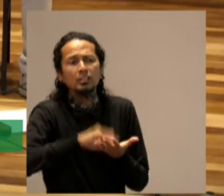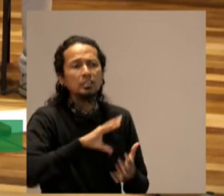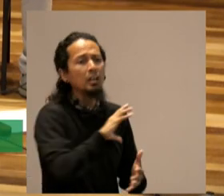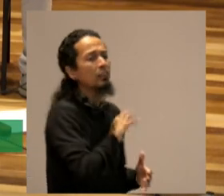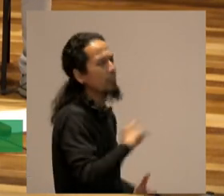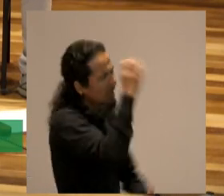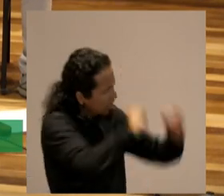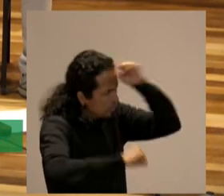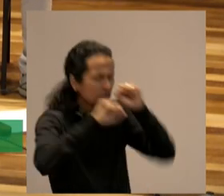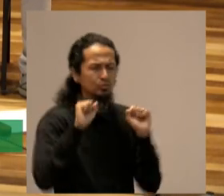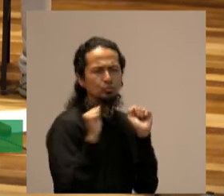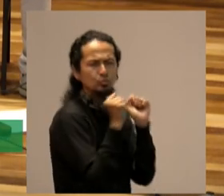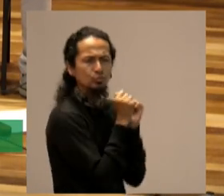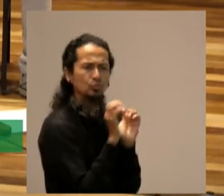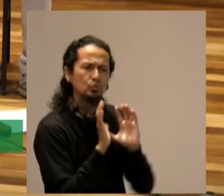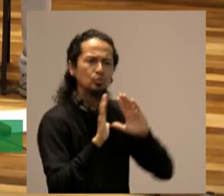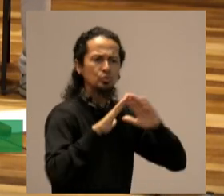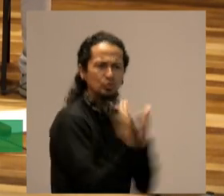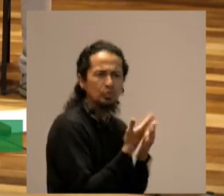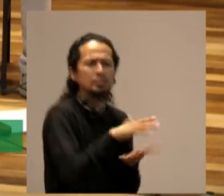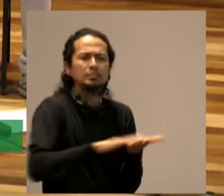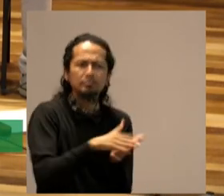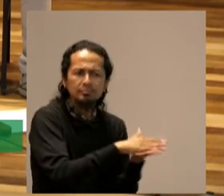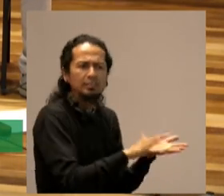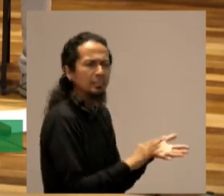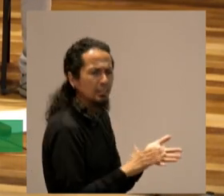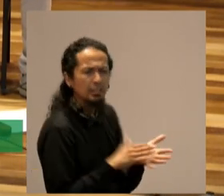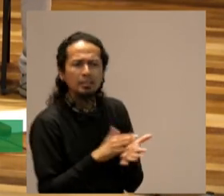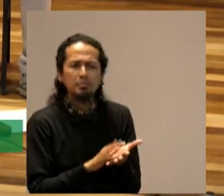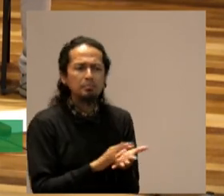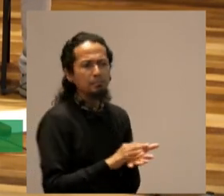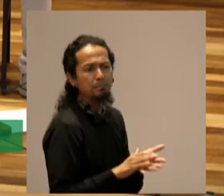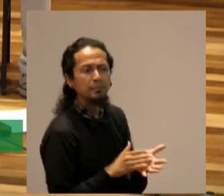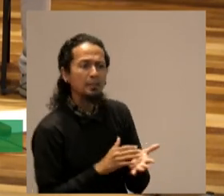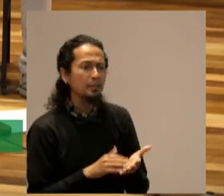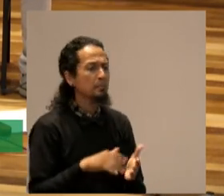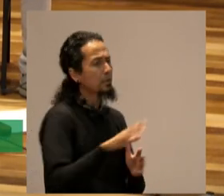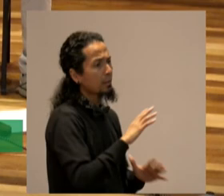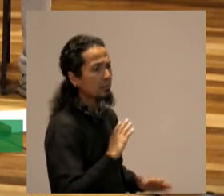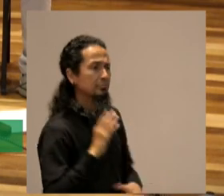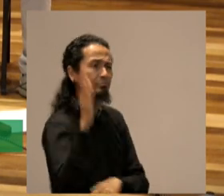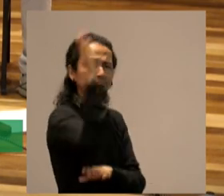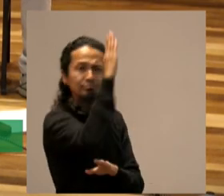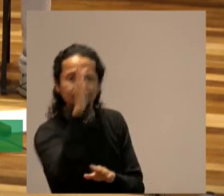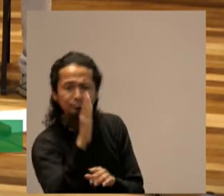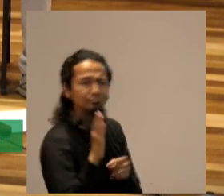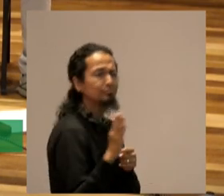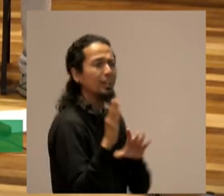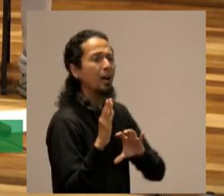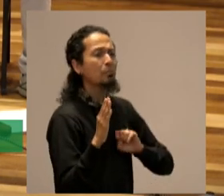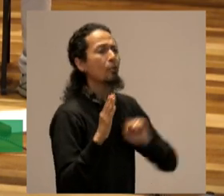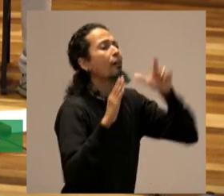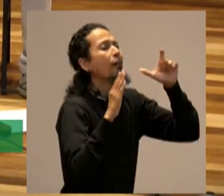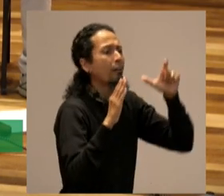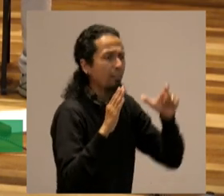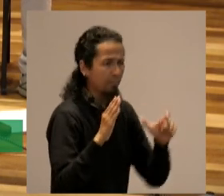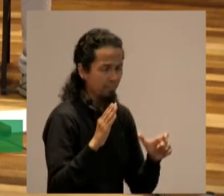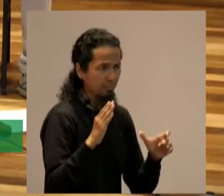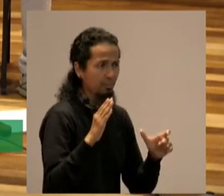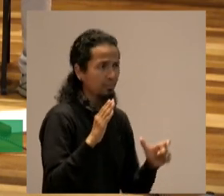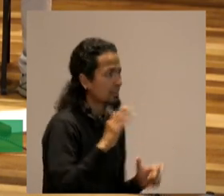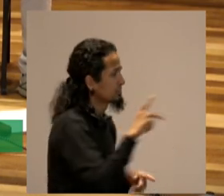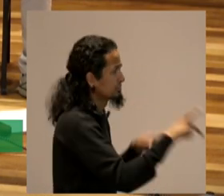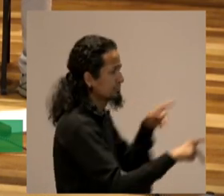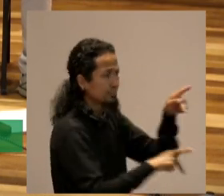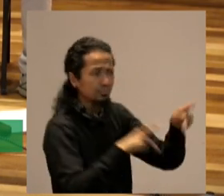na beija-flor. Ó, pátria amada, por onde andarás? Teus filhos já